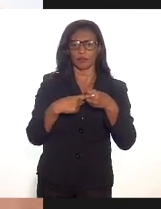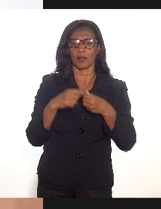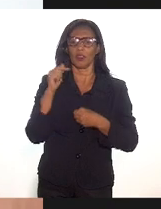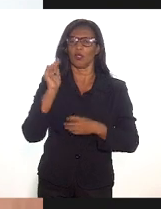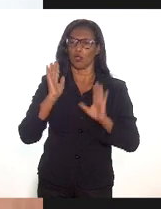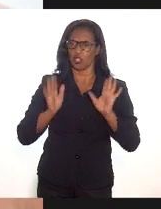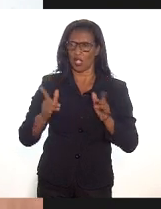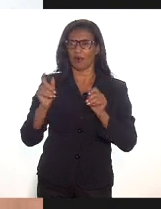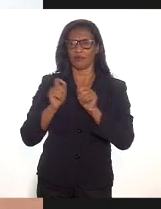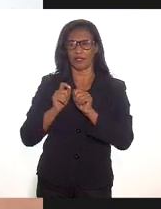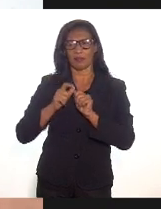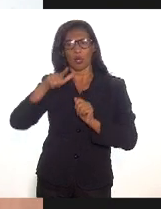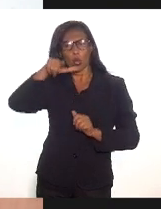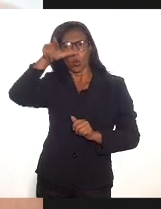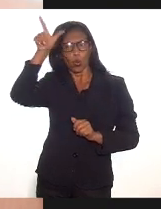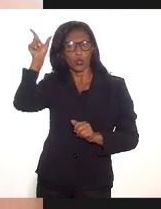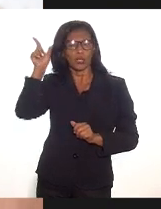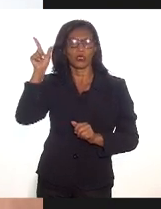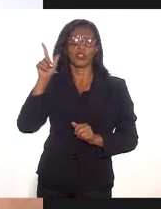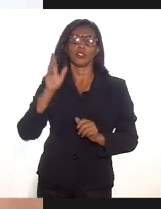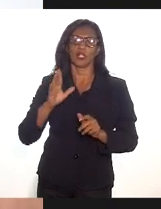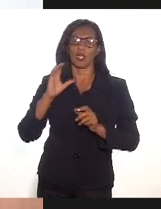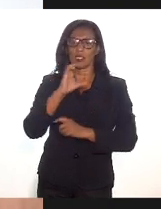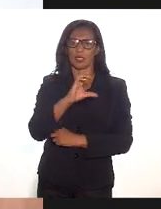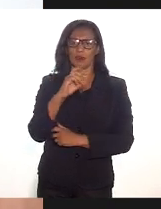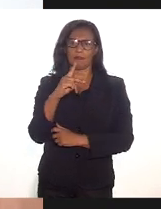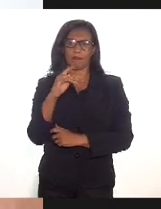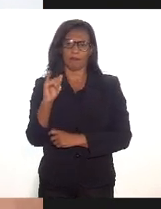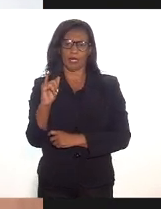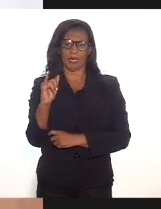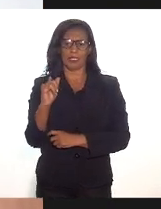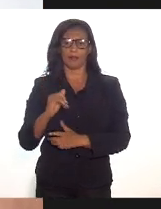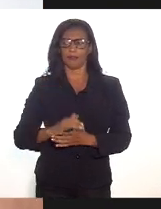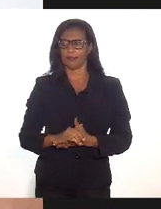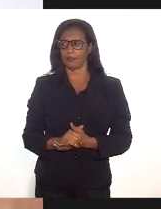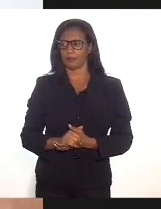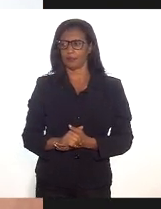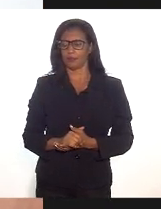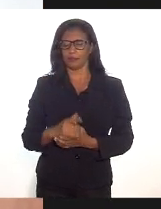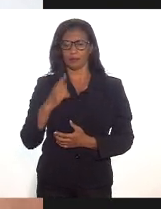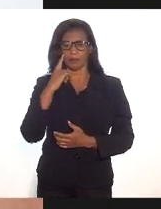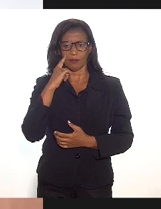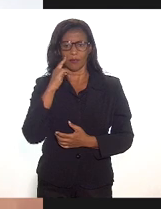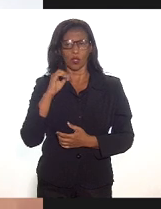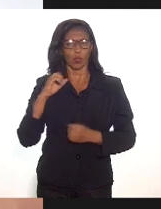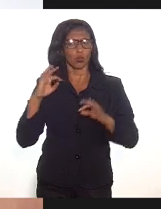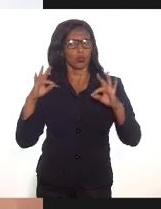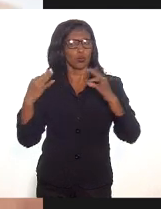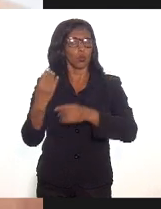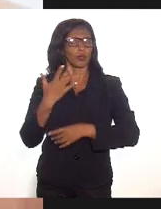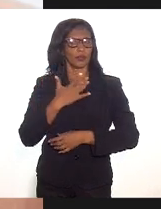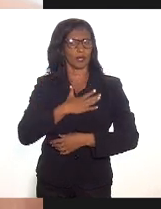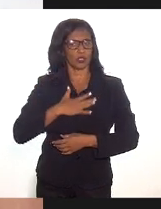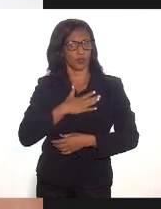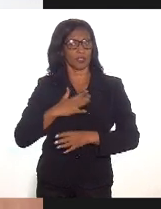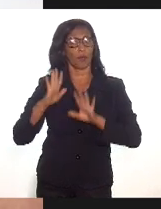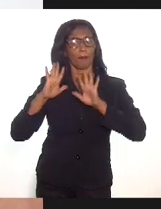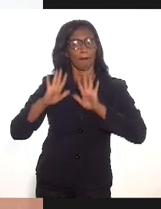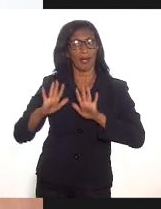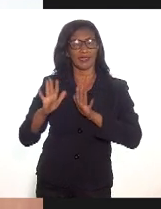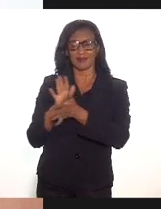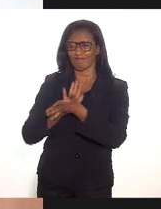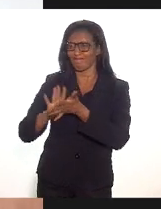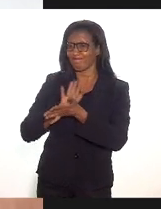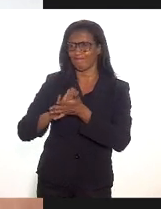com o deputado Luiz Paulo uma CPI, né, no outro mandato, para rever toda essa estação do Guandu, mas nada